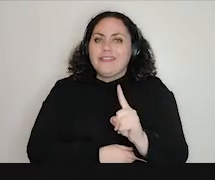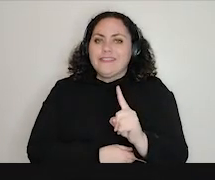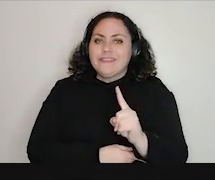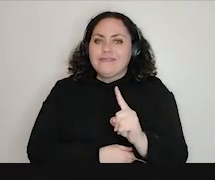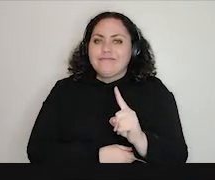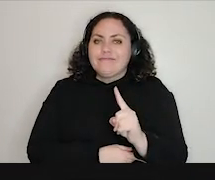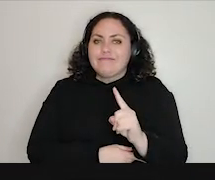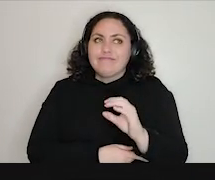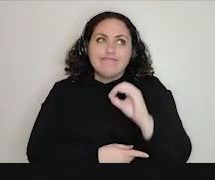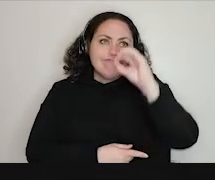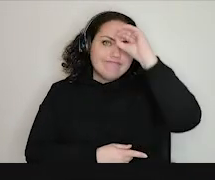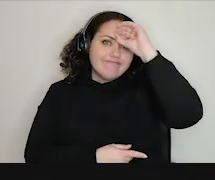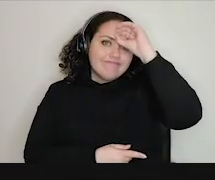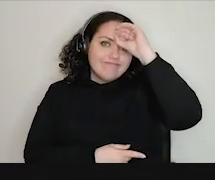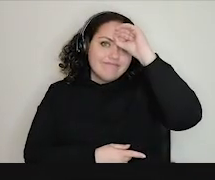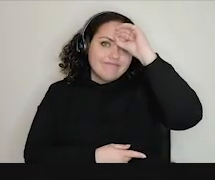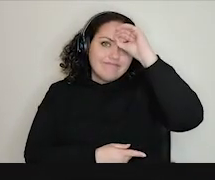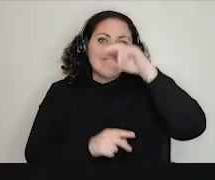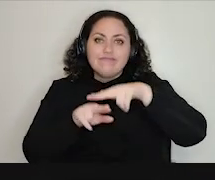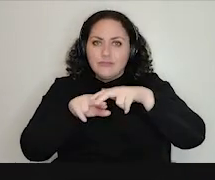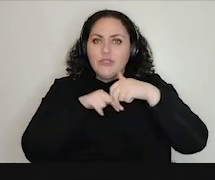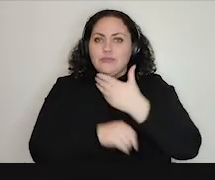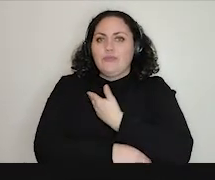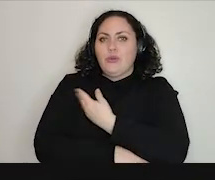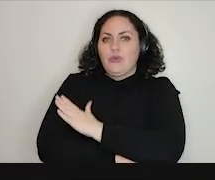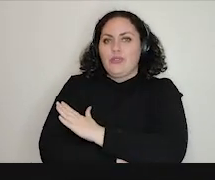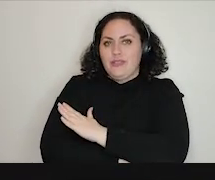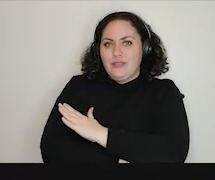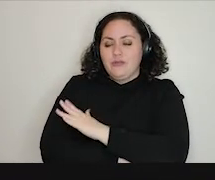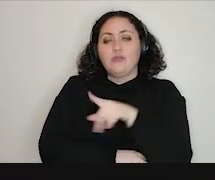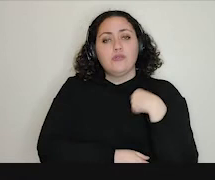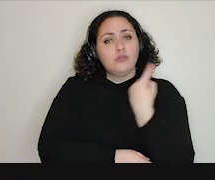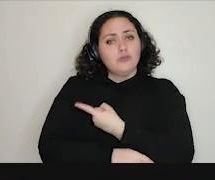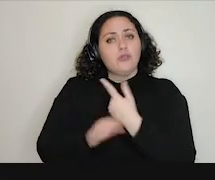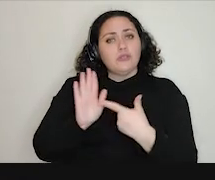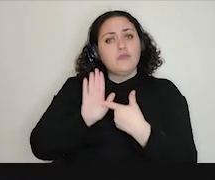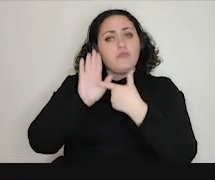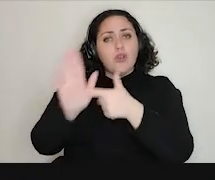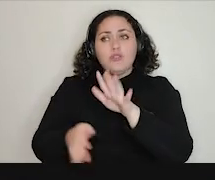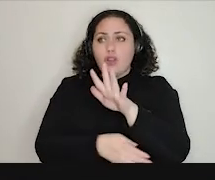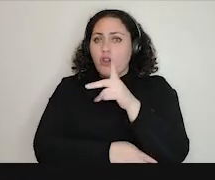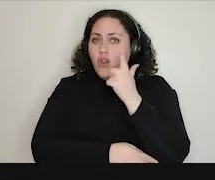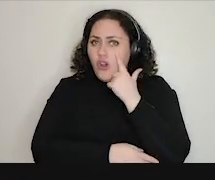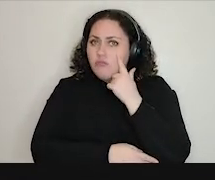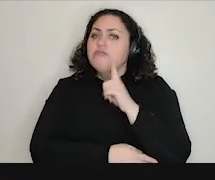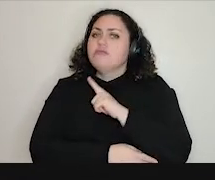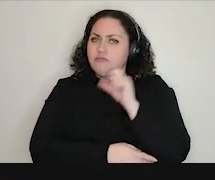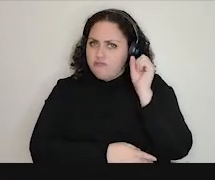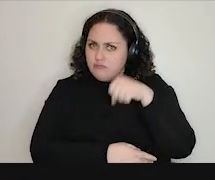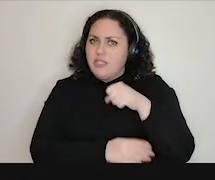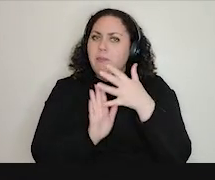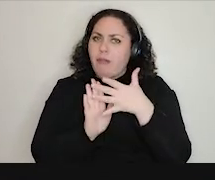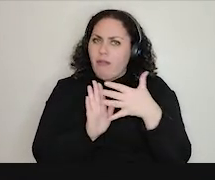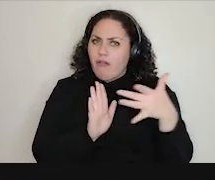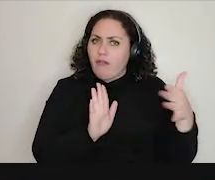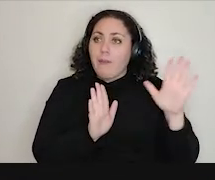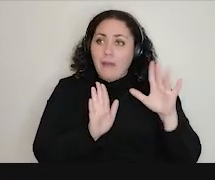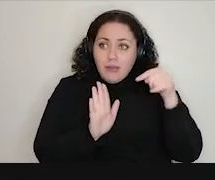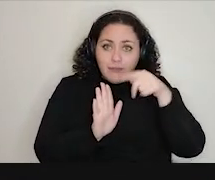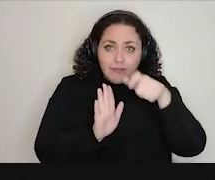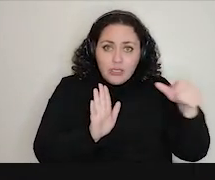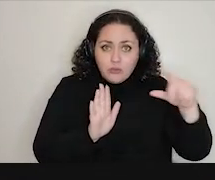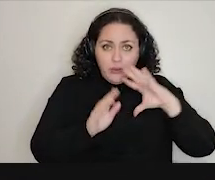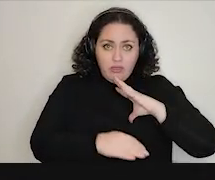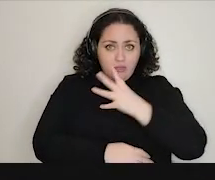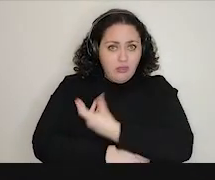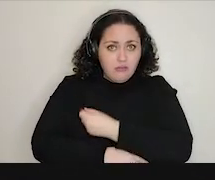Por conta do desconhecimento. Então, mostrando que, sim, existe toda uma situação, mas que pessoas